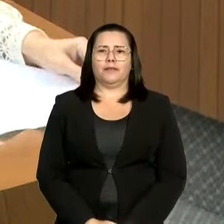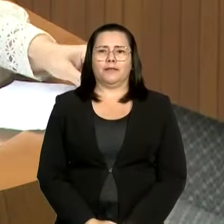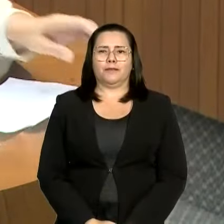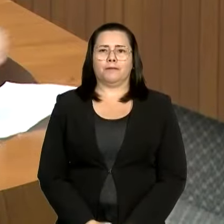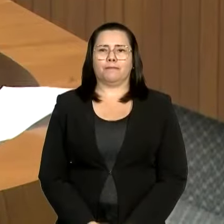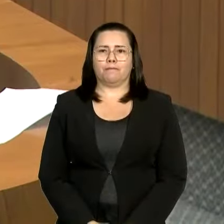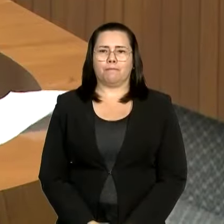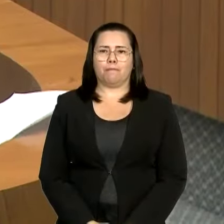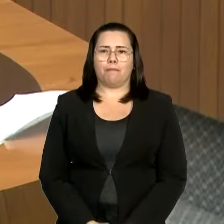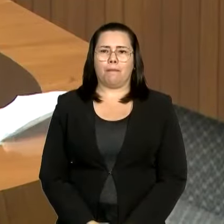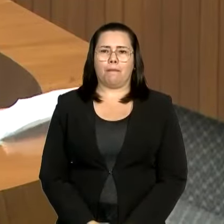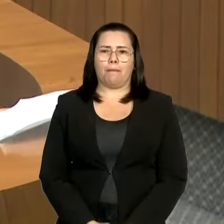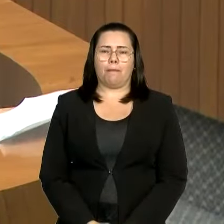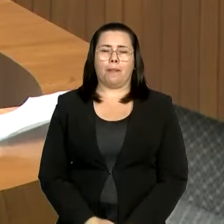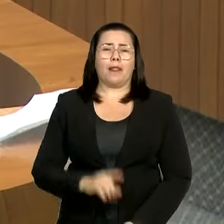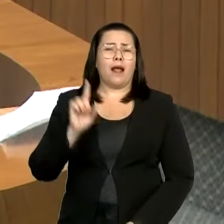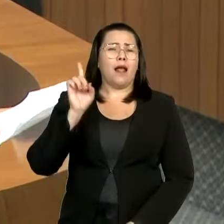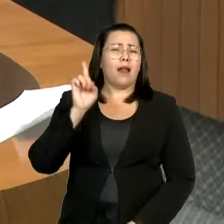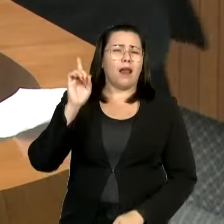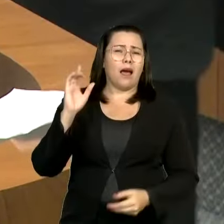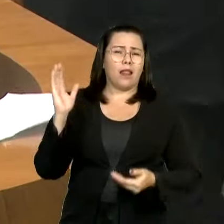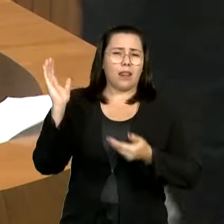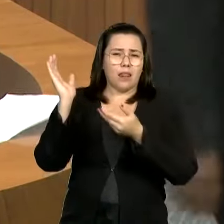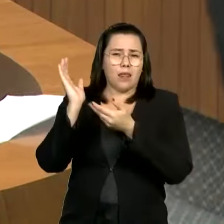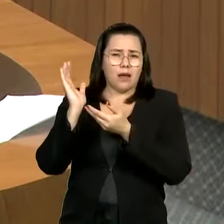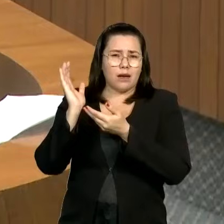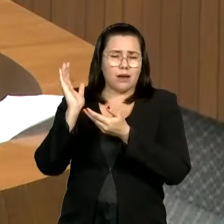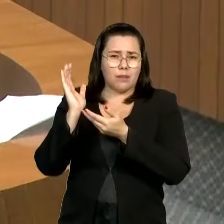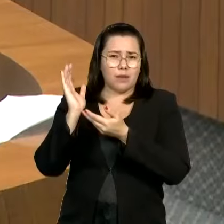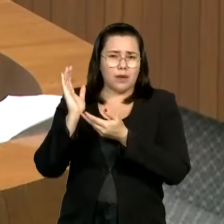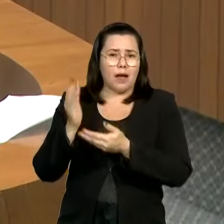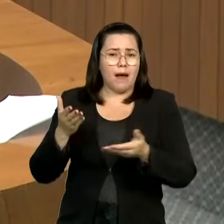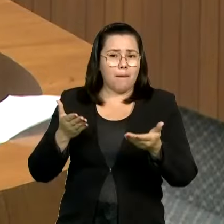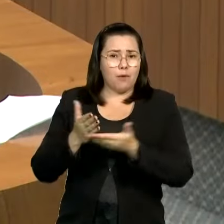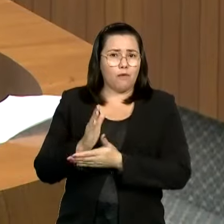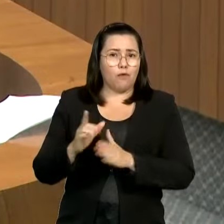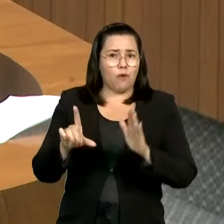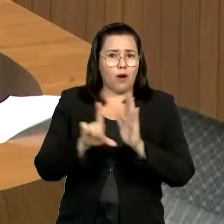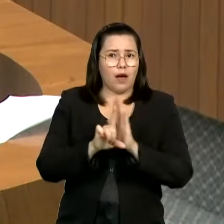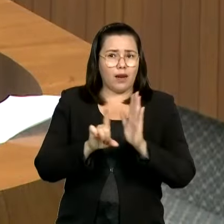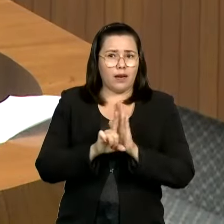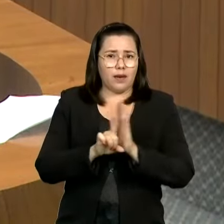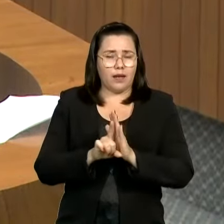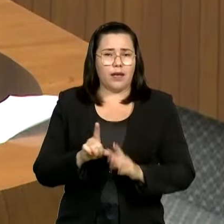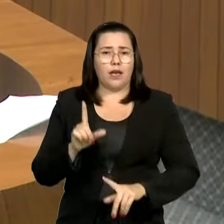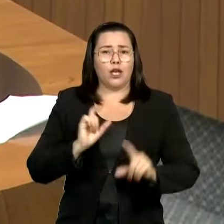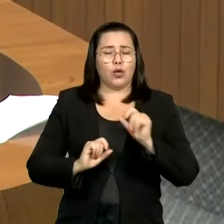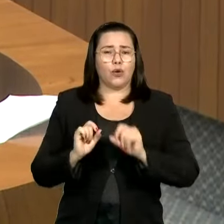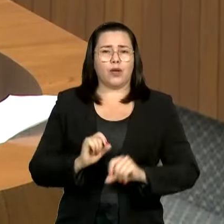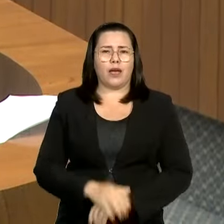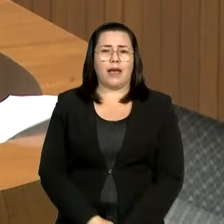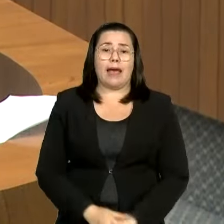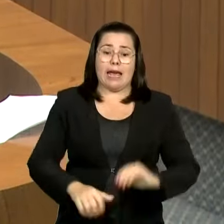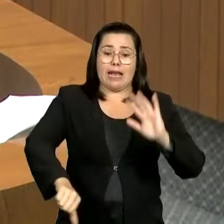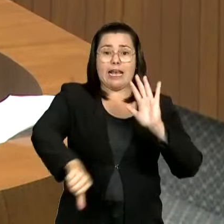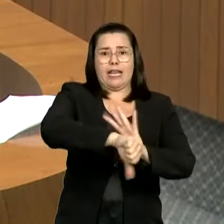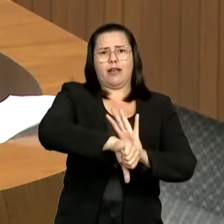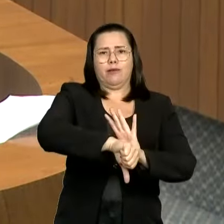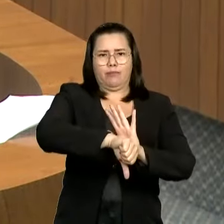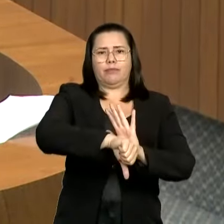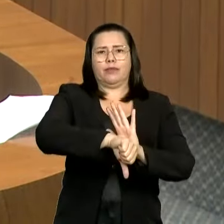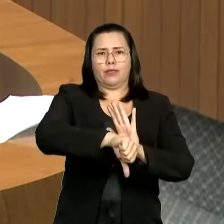a câmara aprovou a lei que endurece as penas para os crimes de invasão de